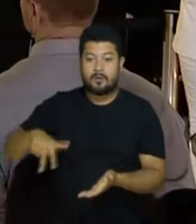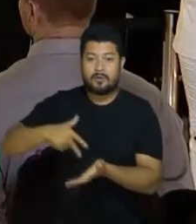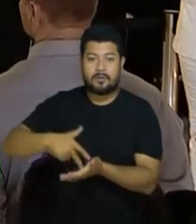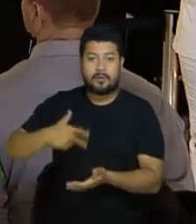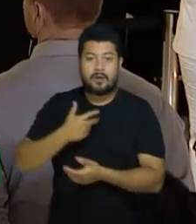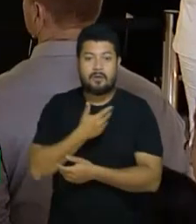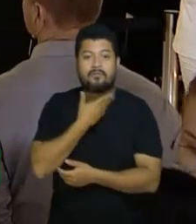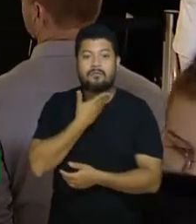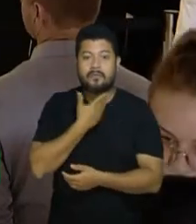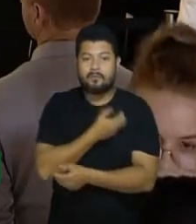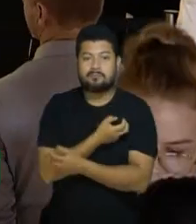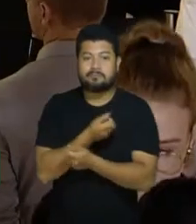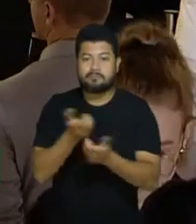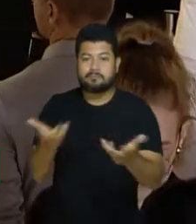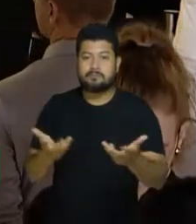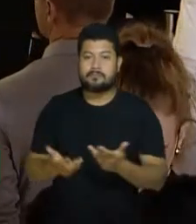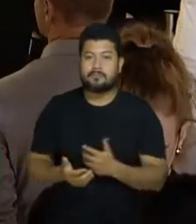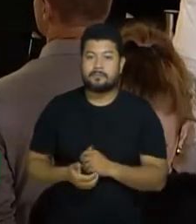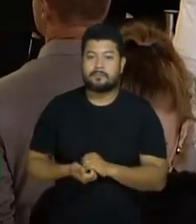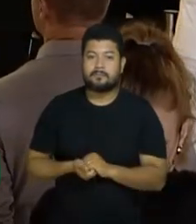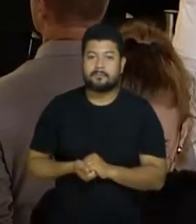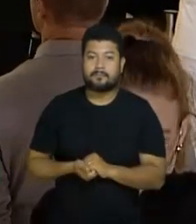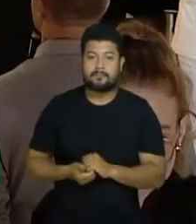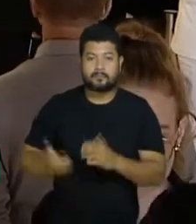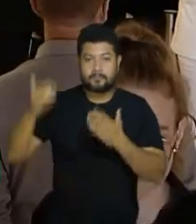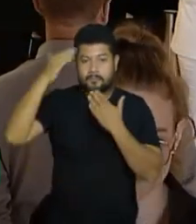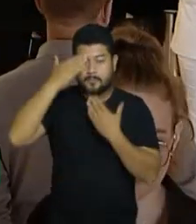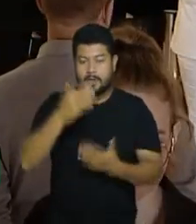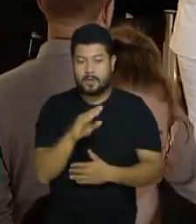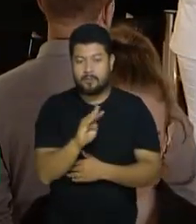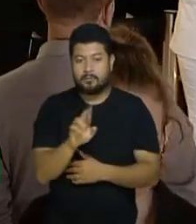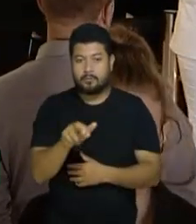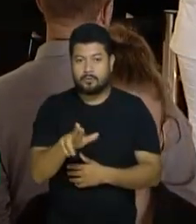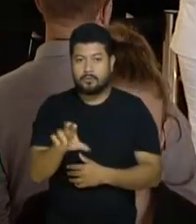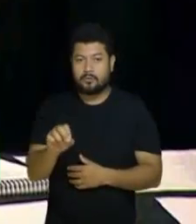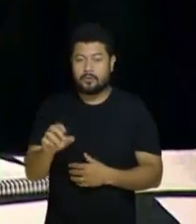Obrigado, Bruno. Vamos ouvir agora o grupo de escoteiros